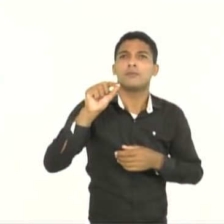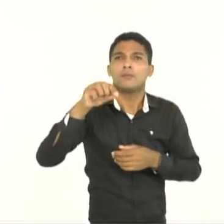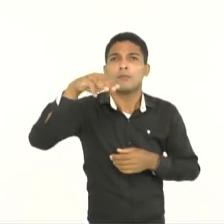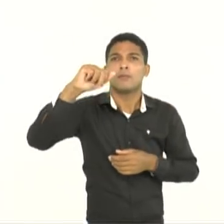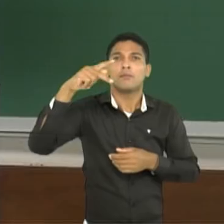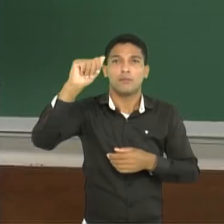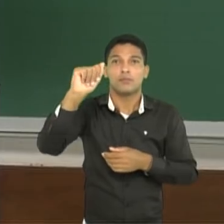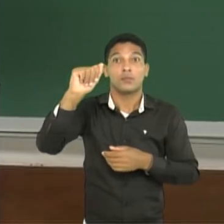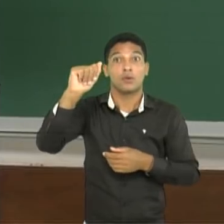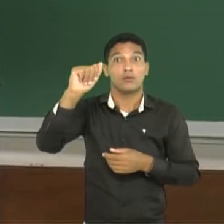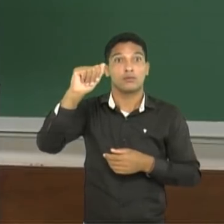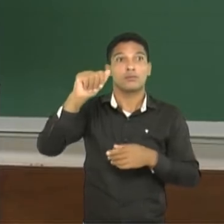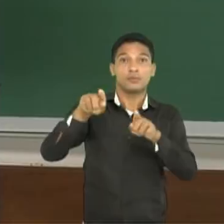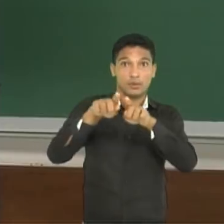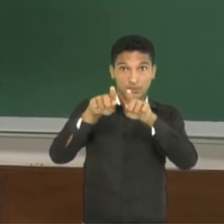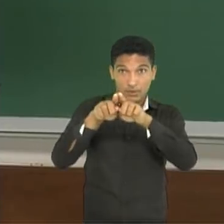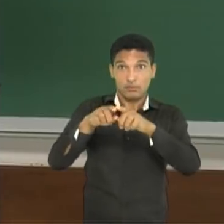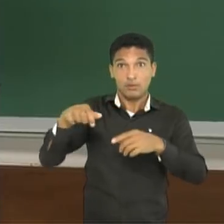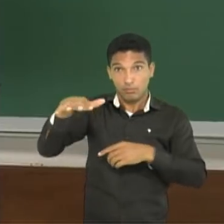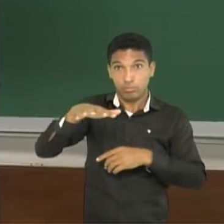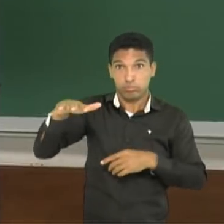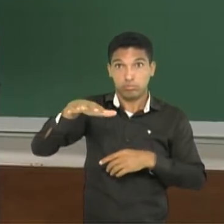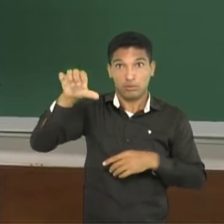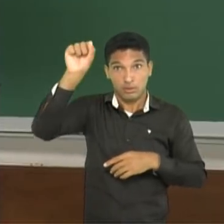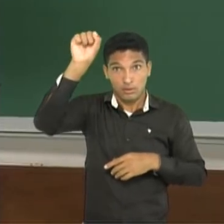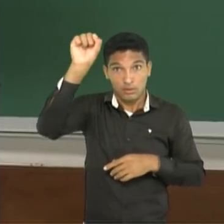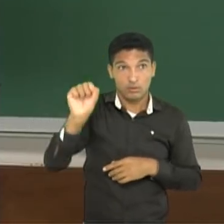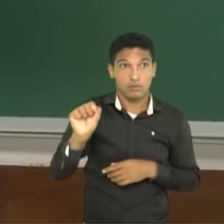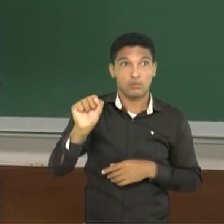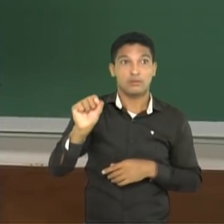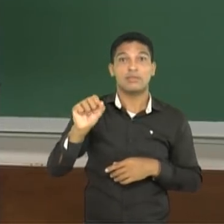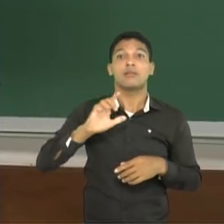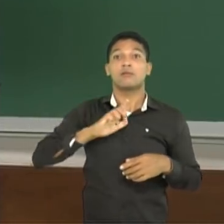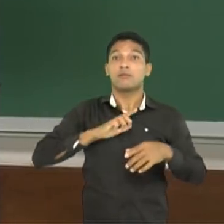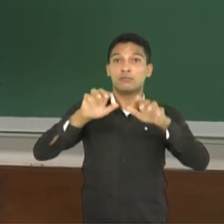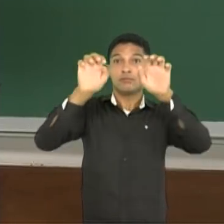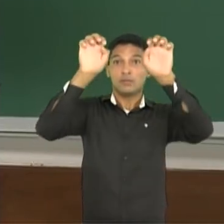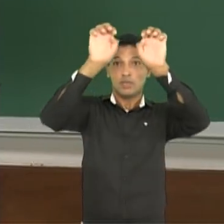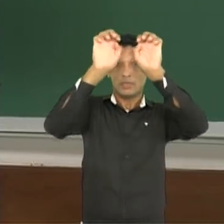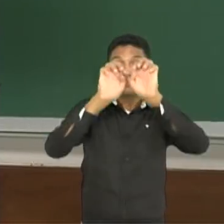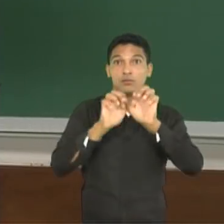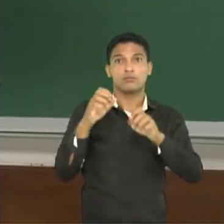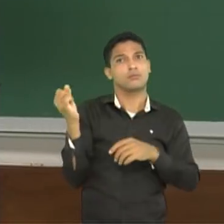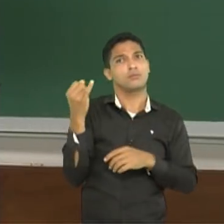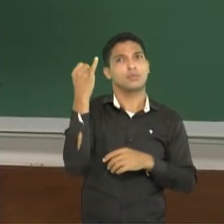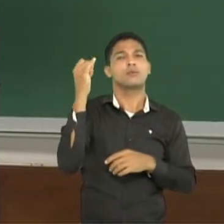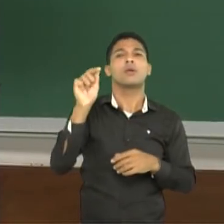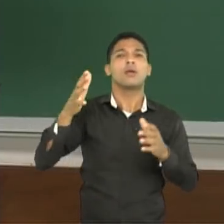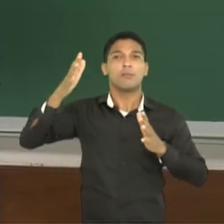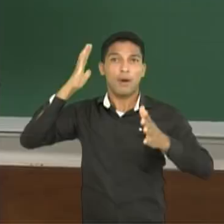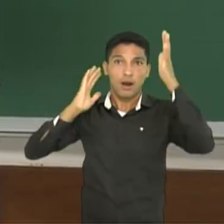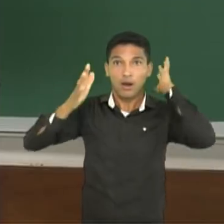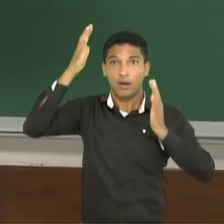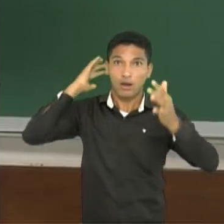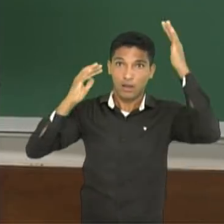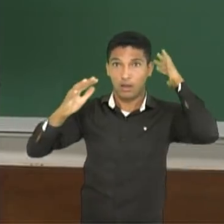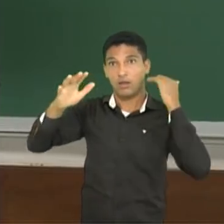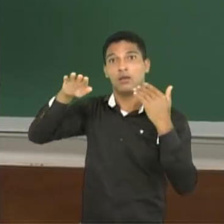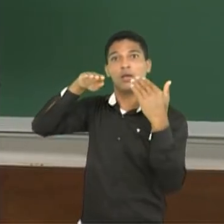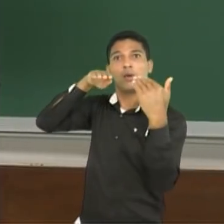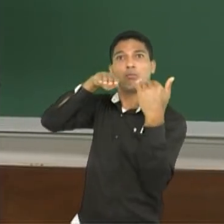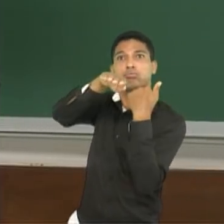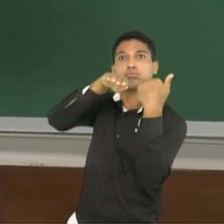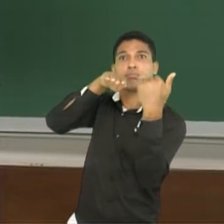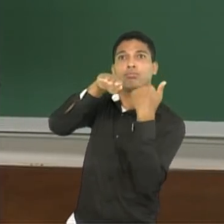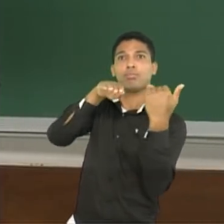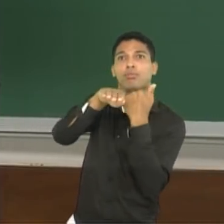região Sul uma concentração, uma estrutura importante ali, que vai ligar principalmente com a região Sudeste. Vejam